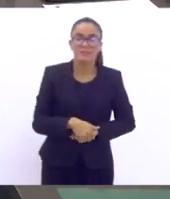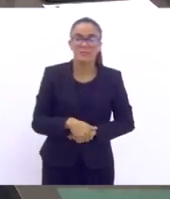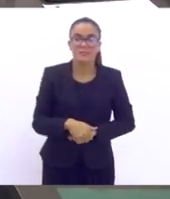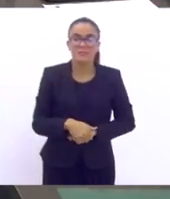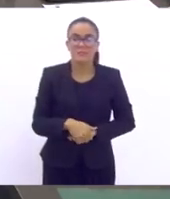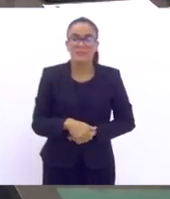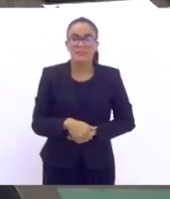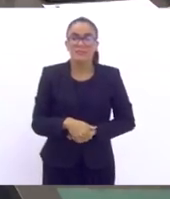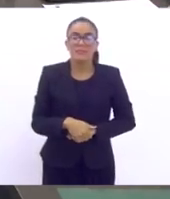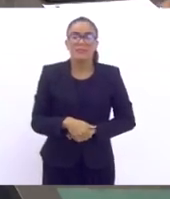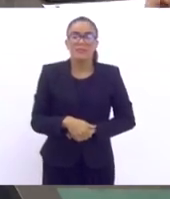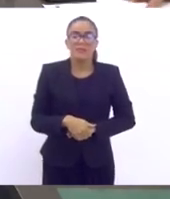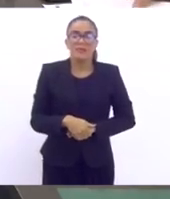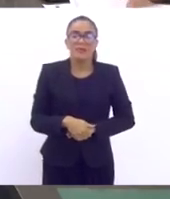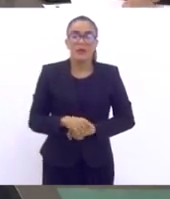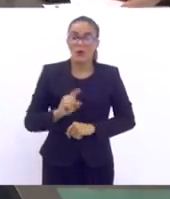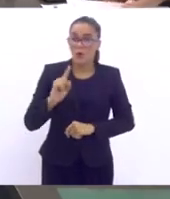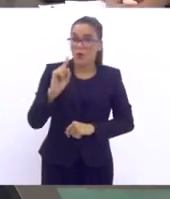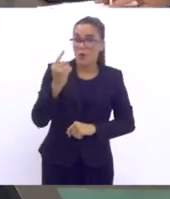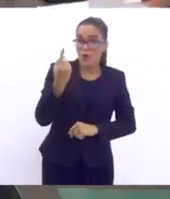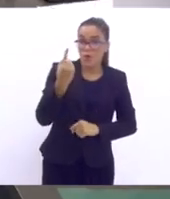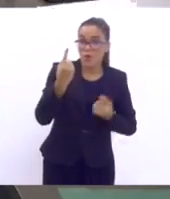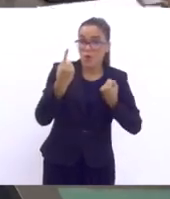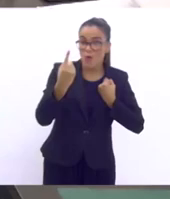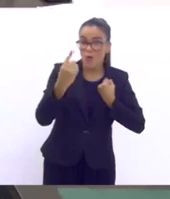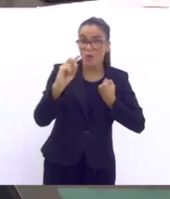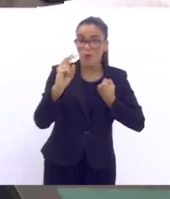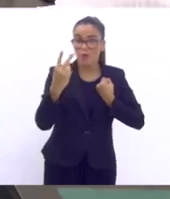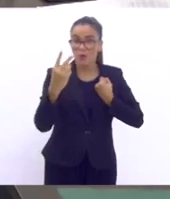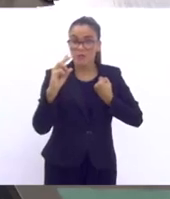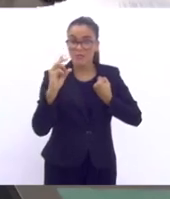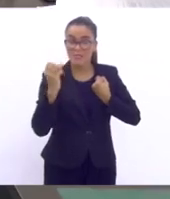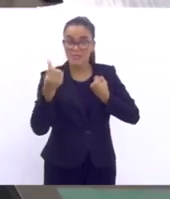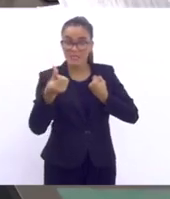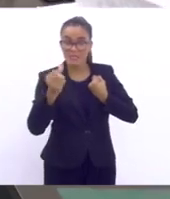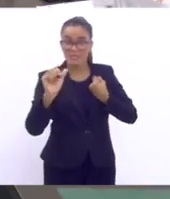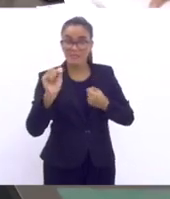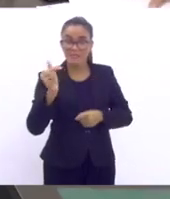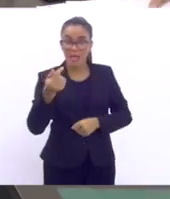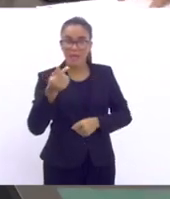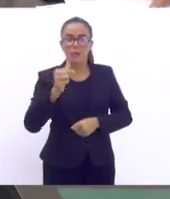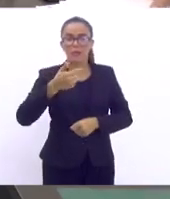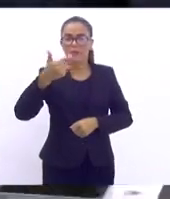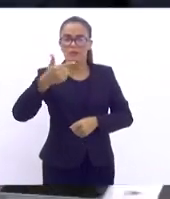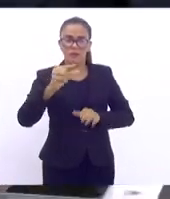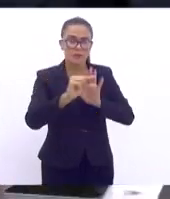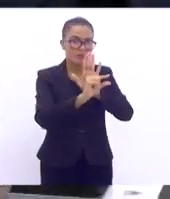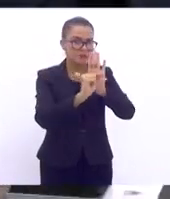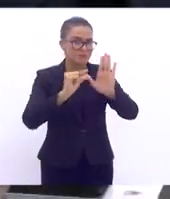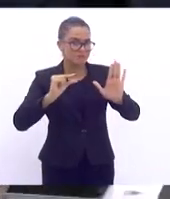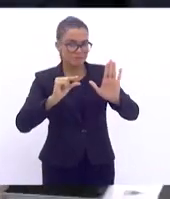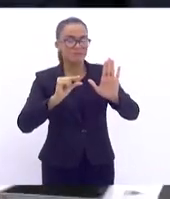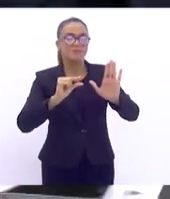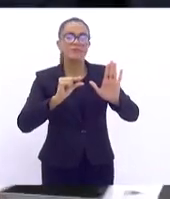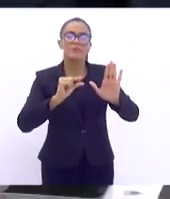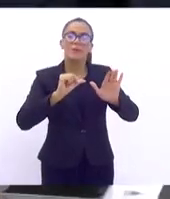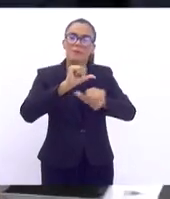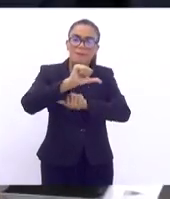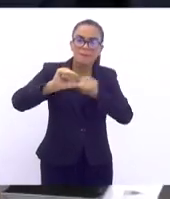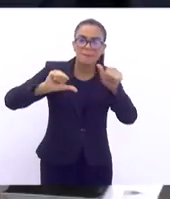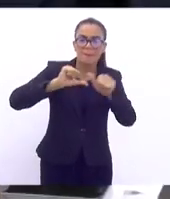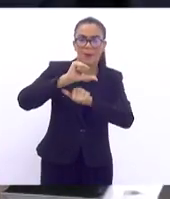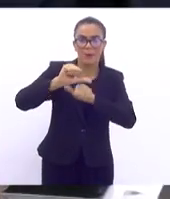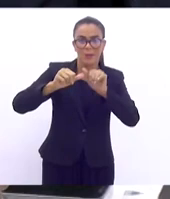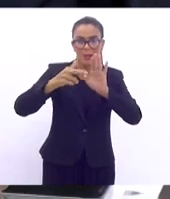dar um parecer um dois e seis sete com submenda para alterar apenas Regimento